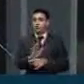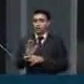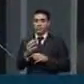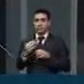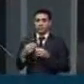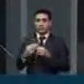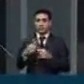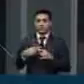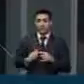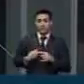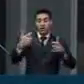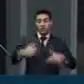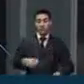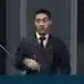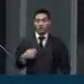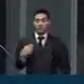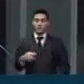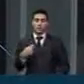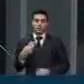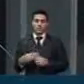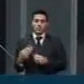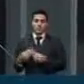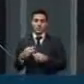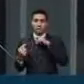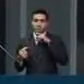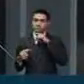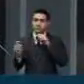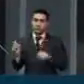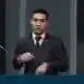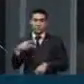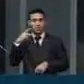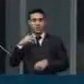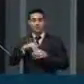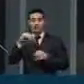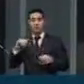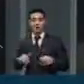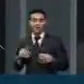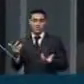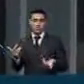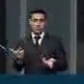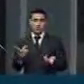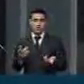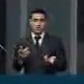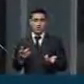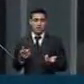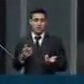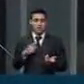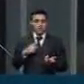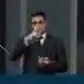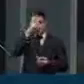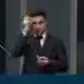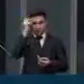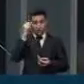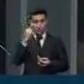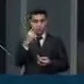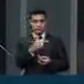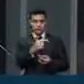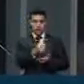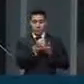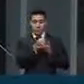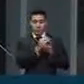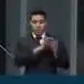vida acontece nos municípios. Não dá para se fazer uma política separada para se dizer, olha, onde tem prefeitos que não nos apoiam,